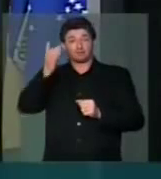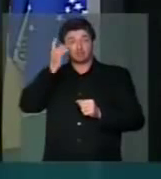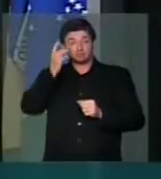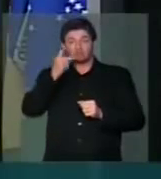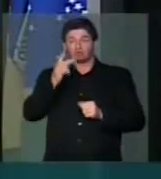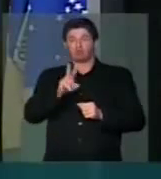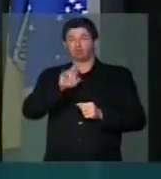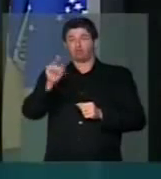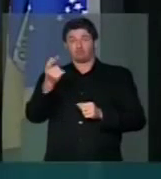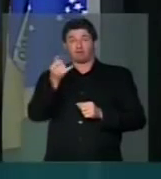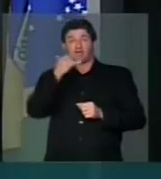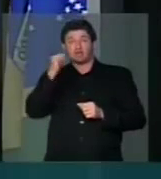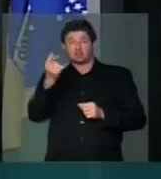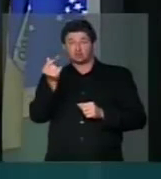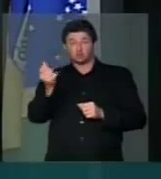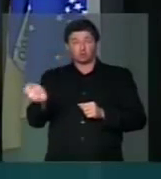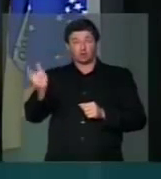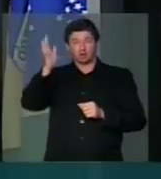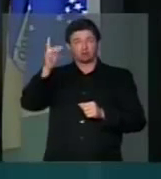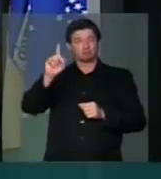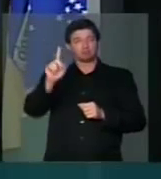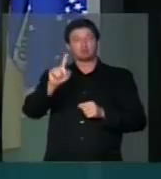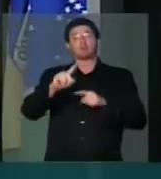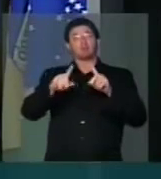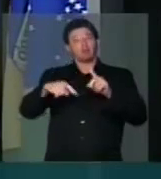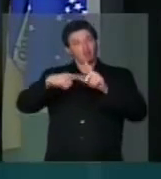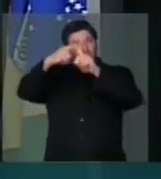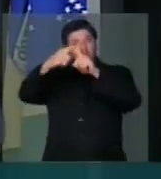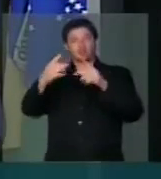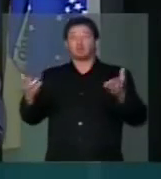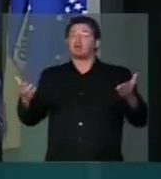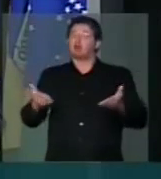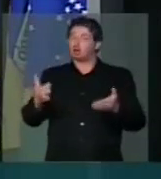não aumentar a energia, aumentou.